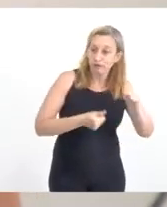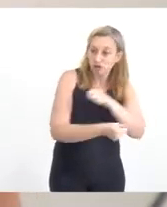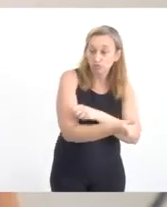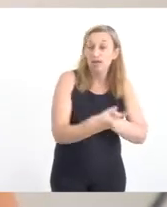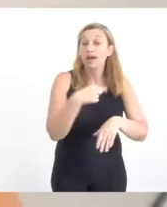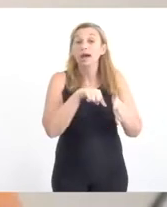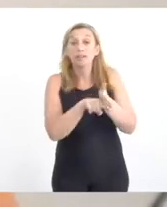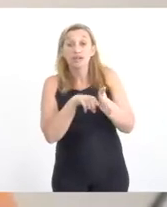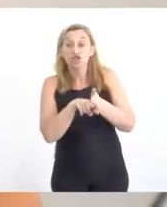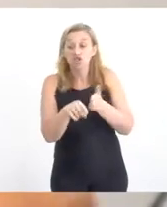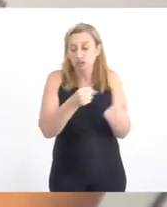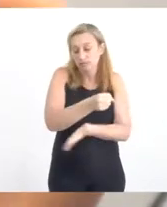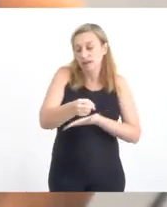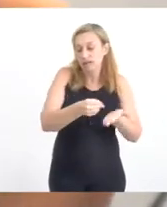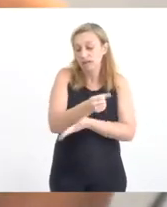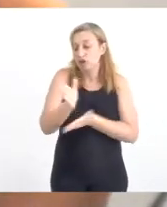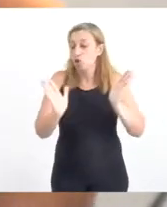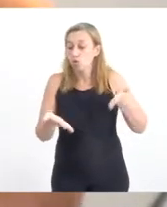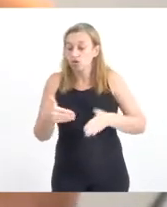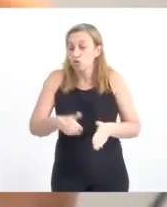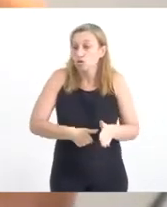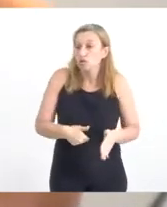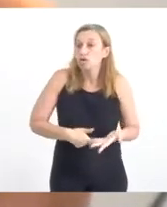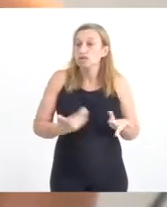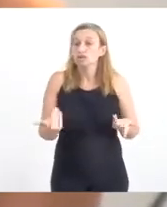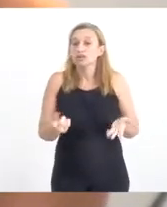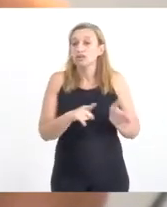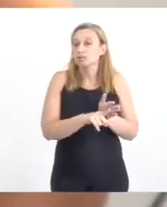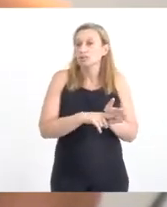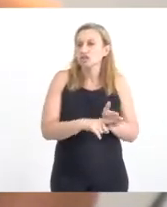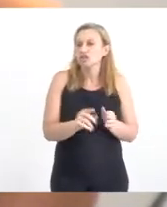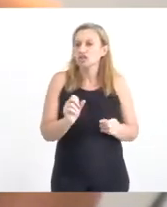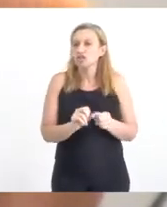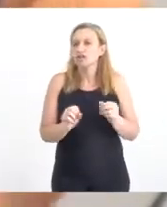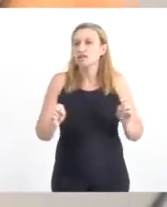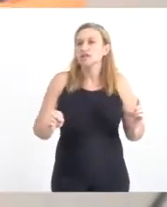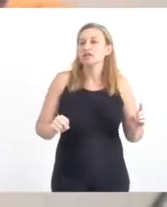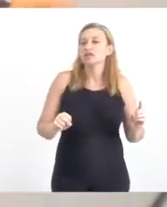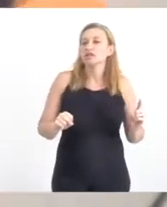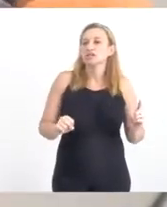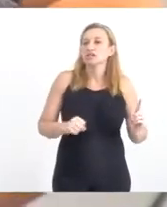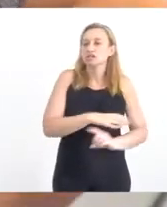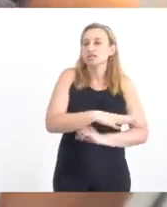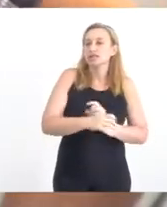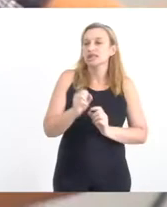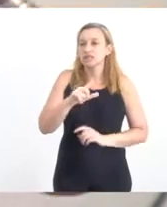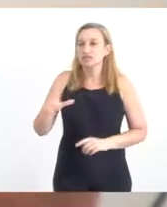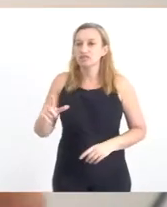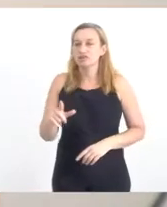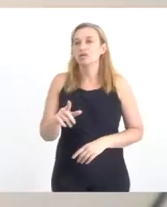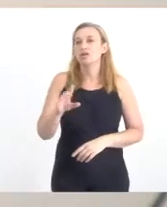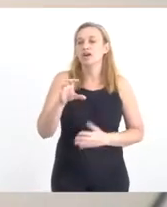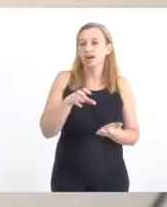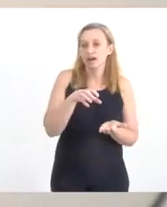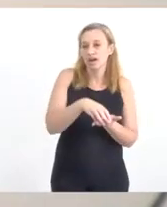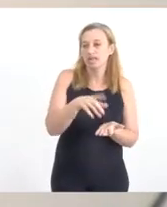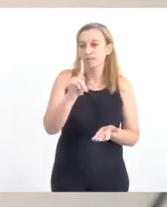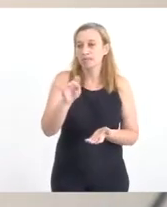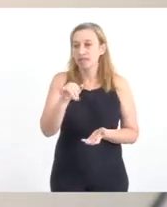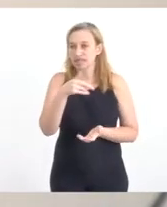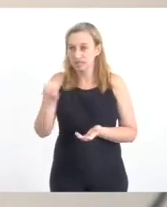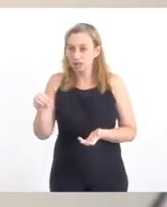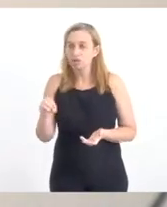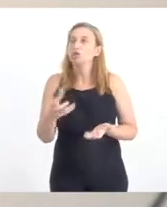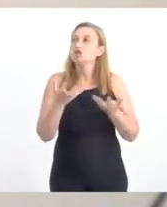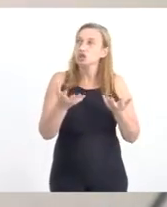pesquisa que a gente se baseia hoje para fome é uma pesquisa realizada pela sociedade civil da rede pensam Inclusive eu quero aqui